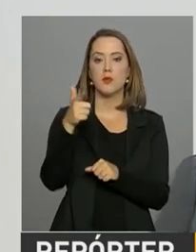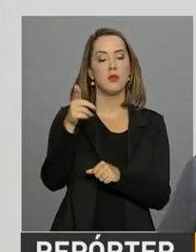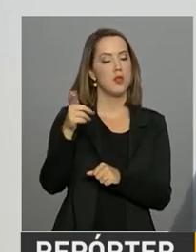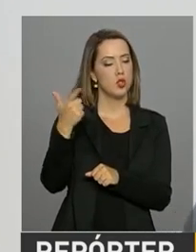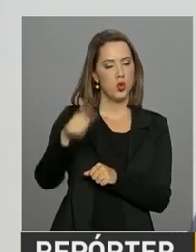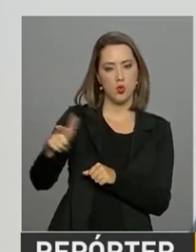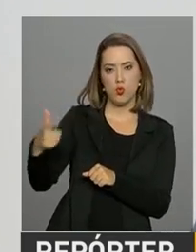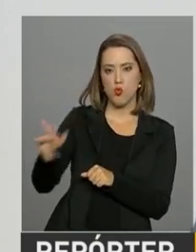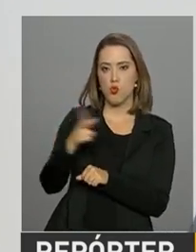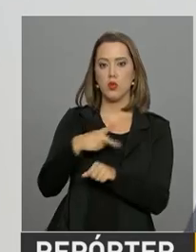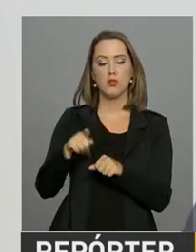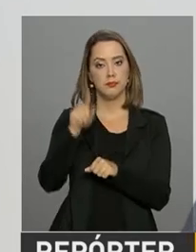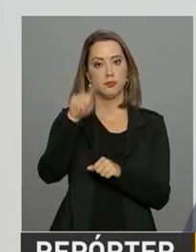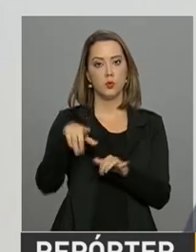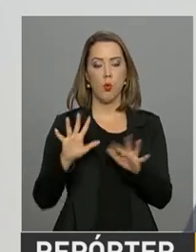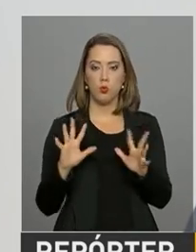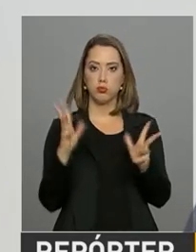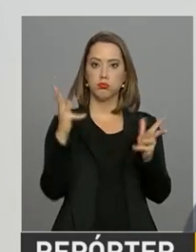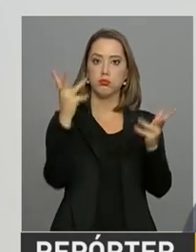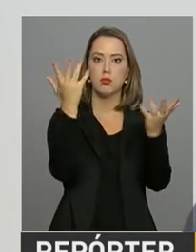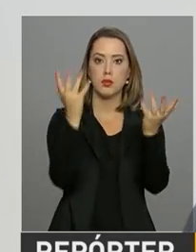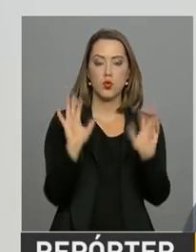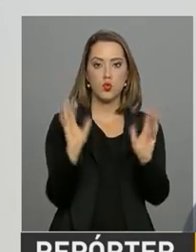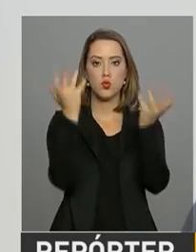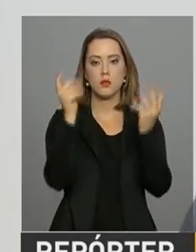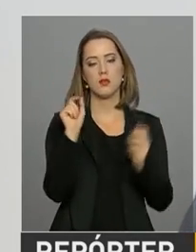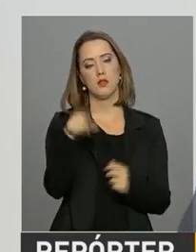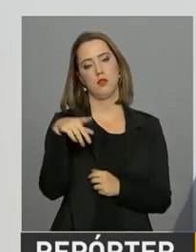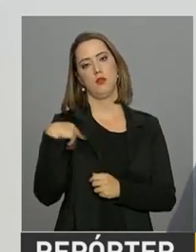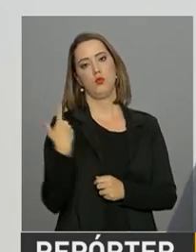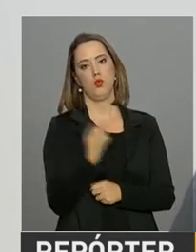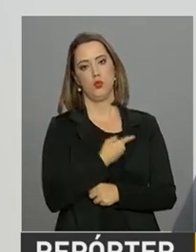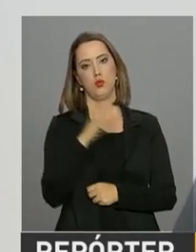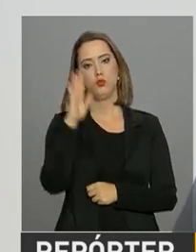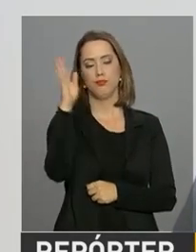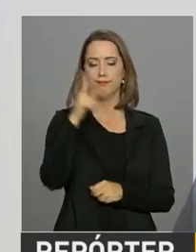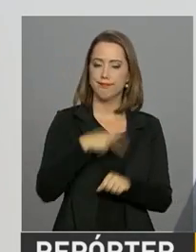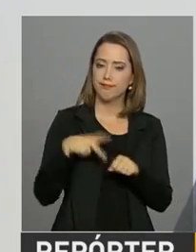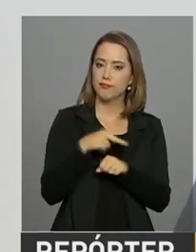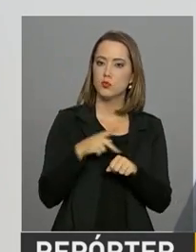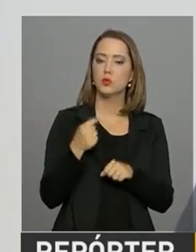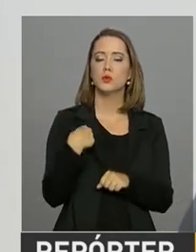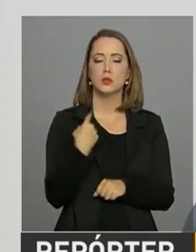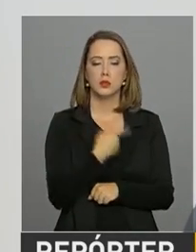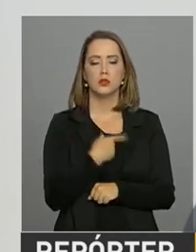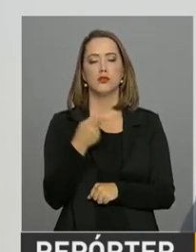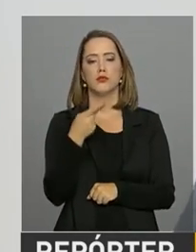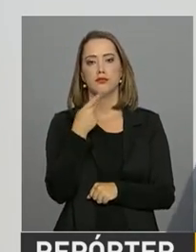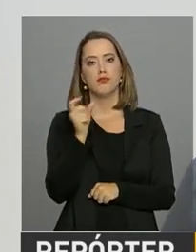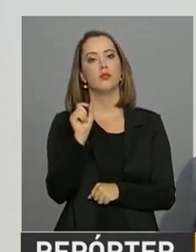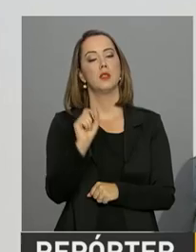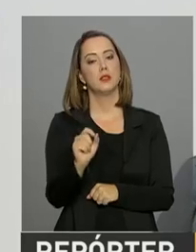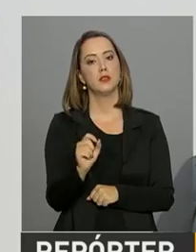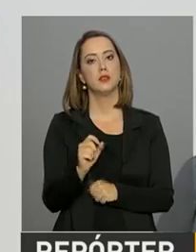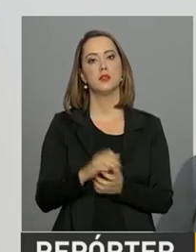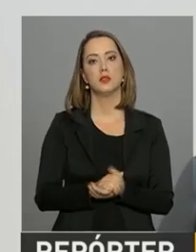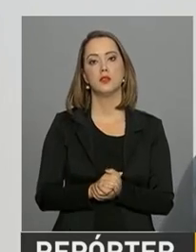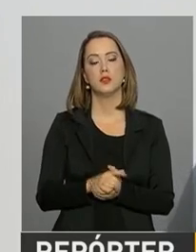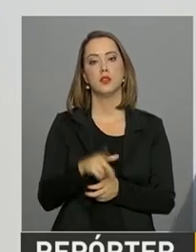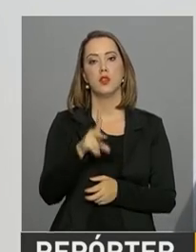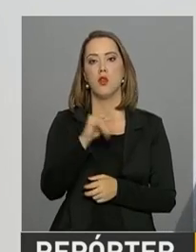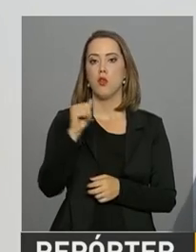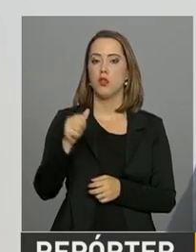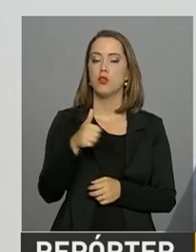Olimpíadas significa sucesso do nosso país e eu quero também dizer aos senhores e a senhora que no